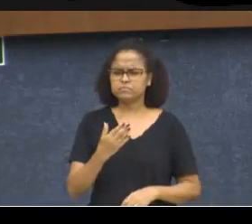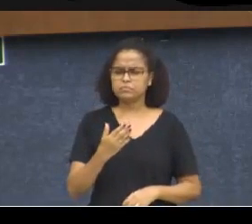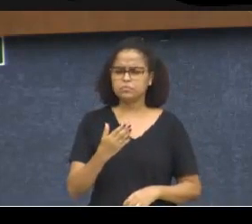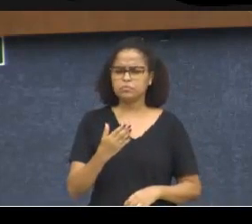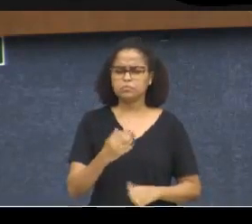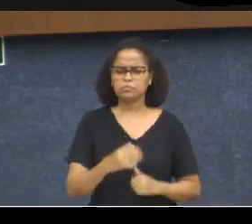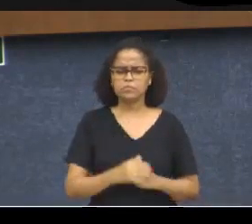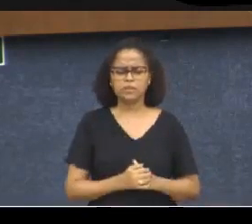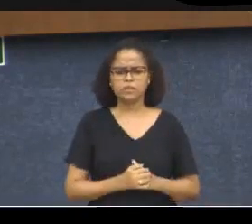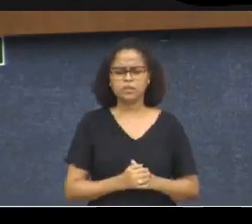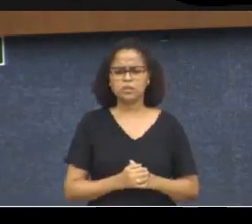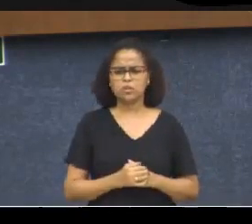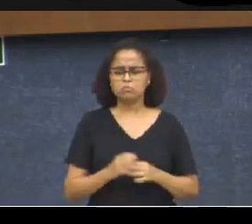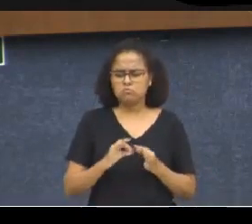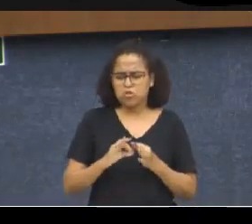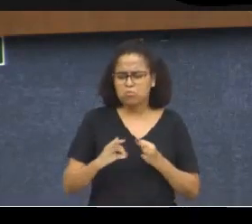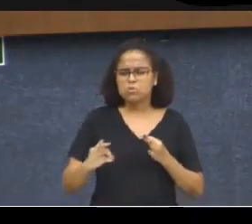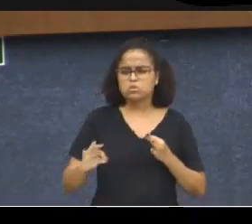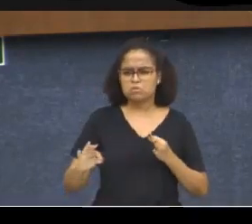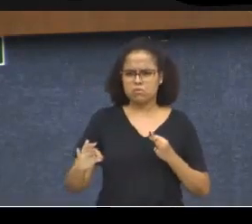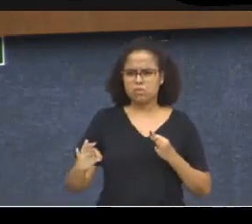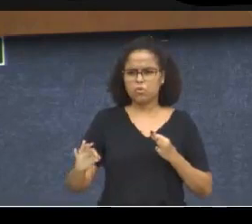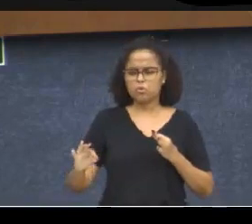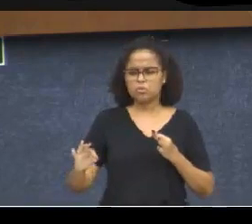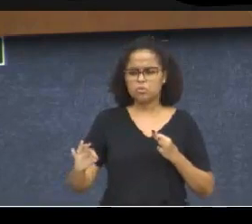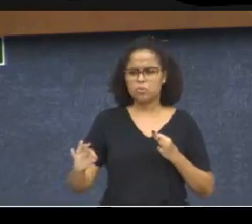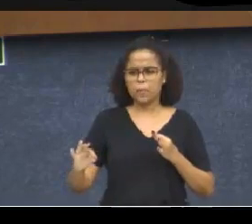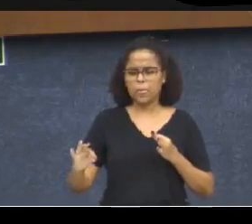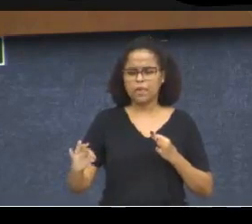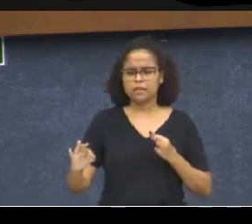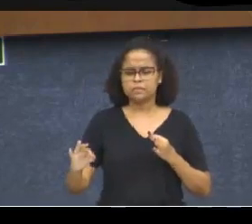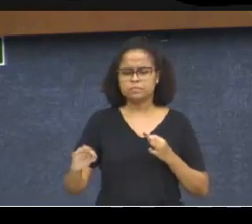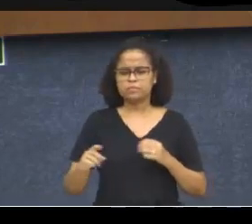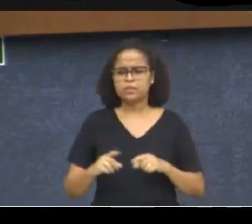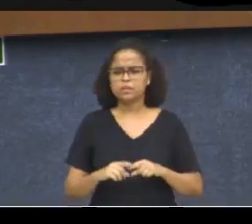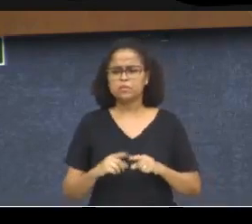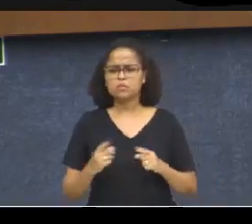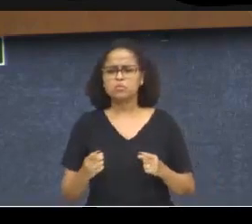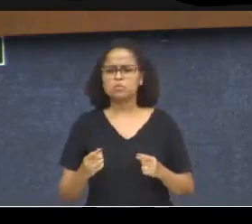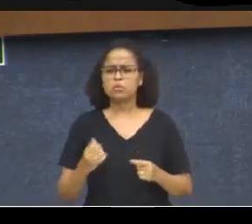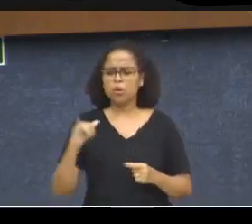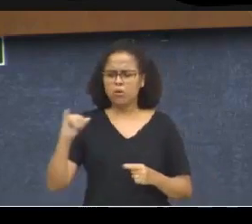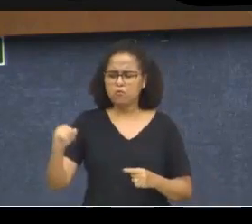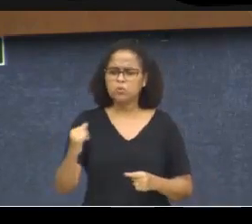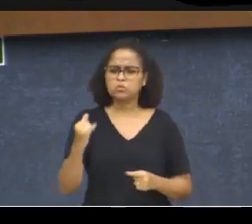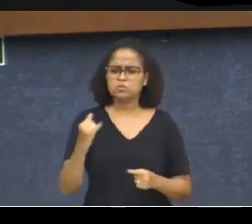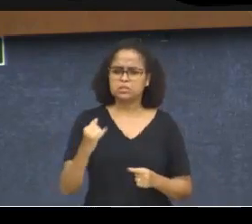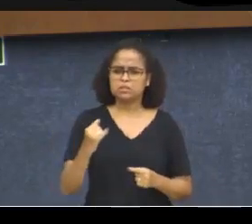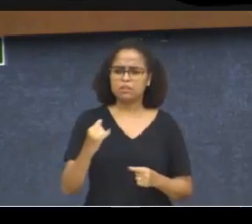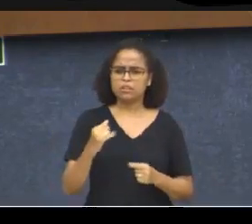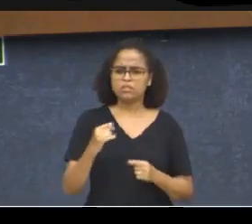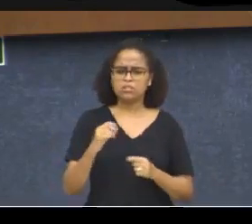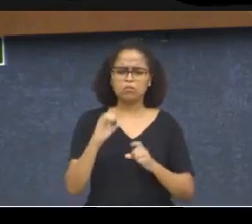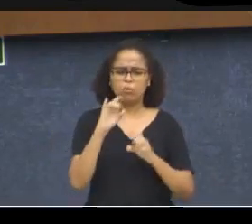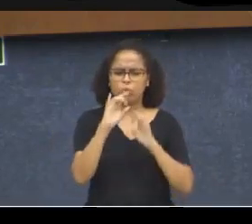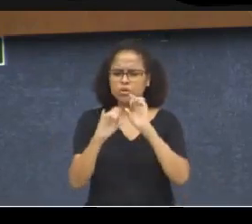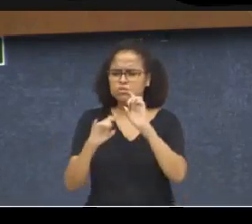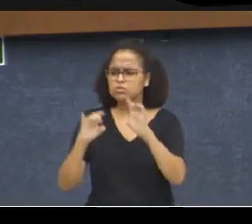mais elástico, mas eu dou a oportunidade de qualquer um dos meus colegas quiserem se